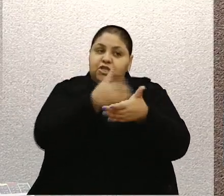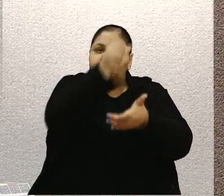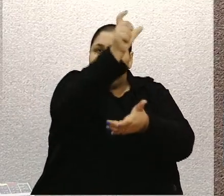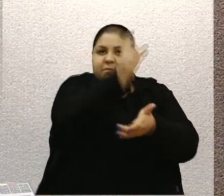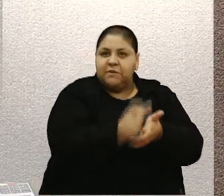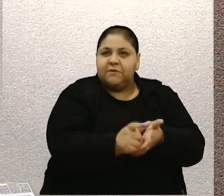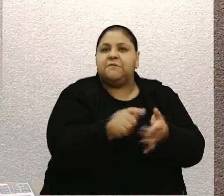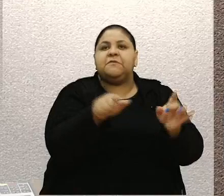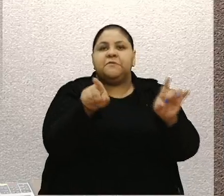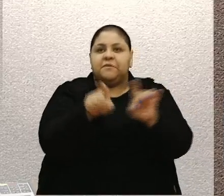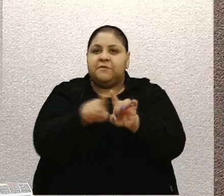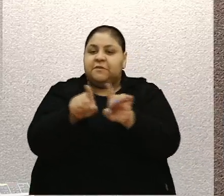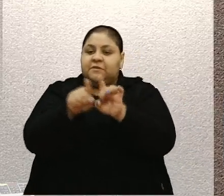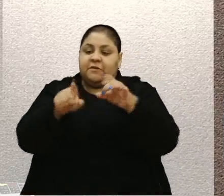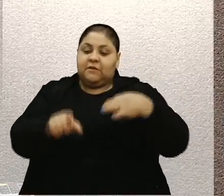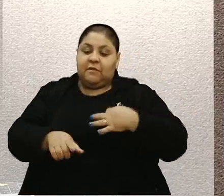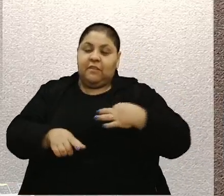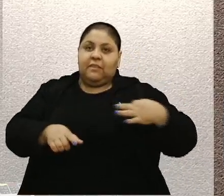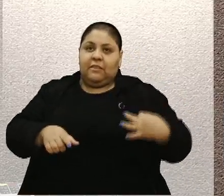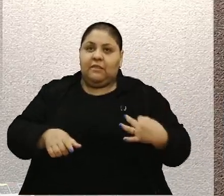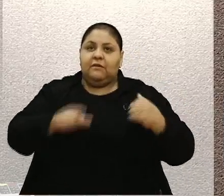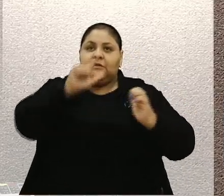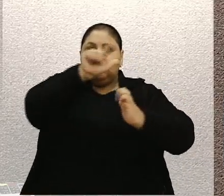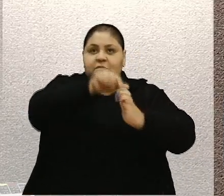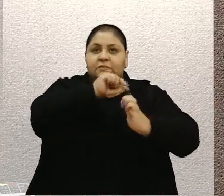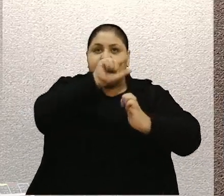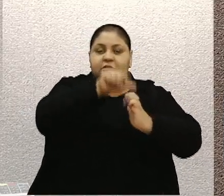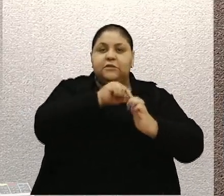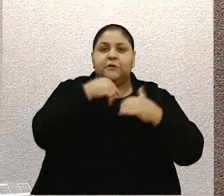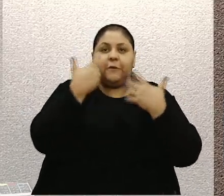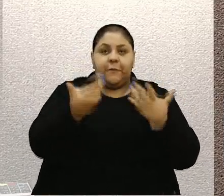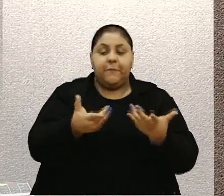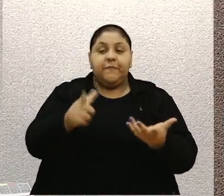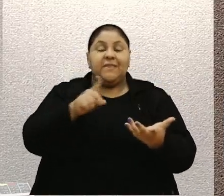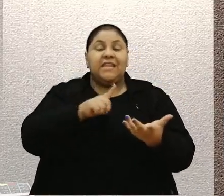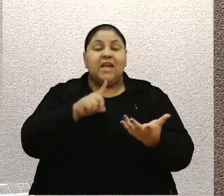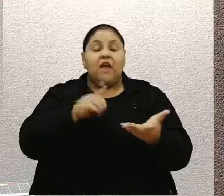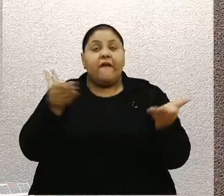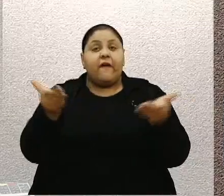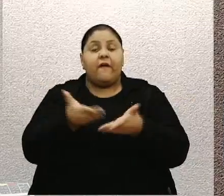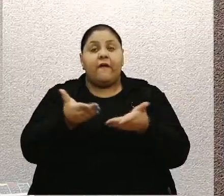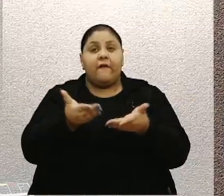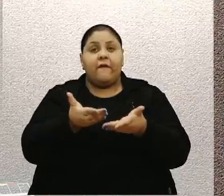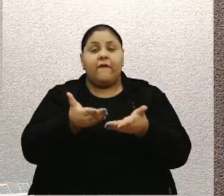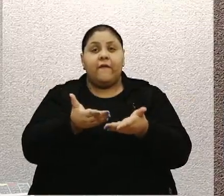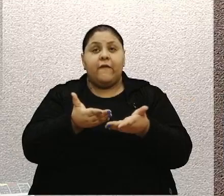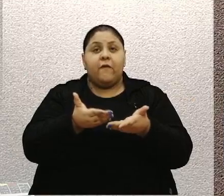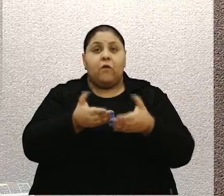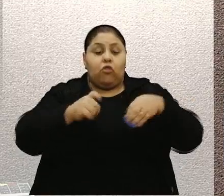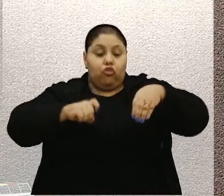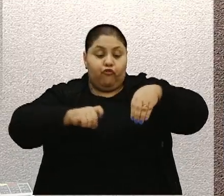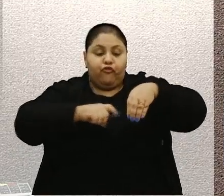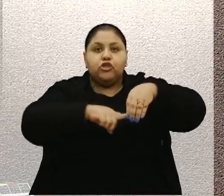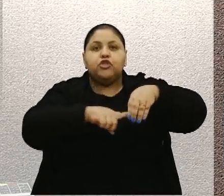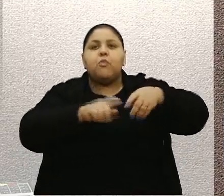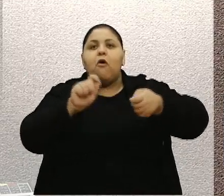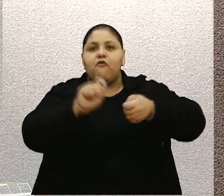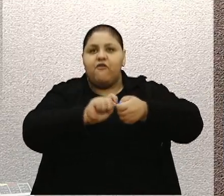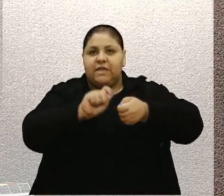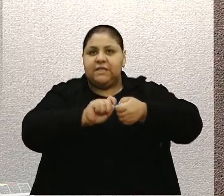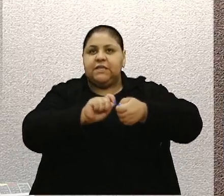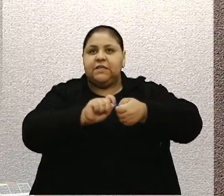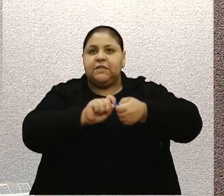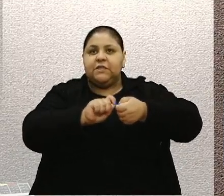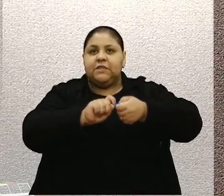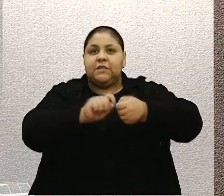também, atingiu os voluntários, atingiu empresários. Nós tivemos aí o pessoal do futebol, né, fazendo